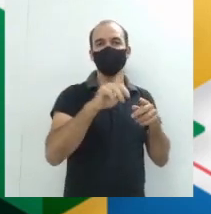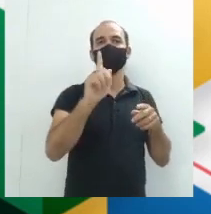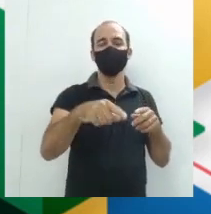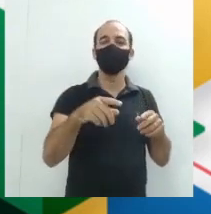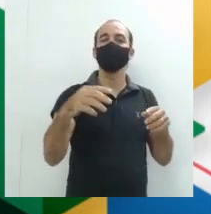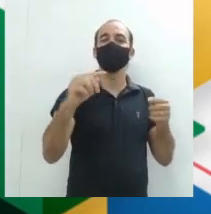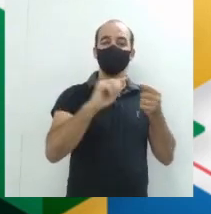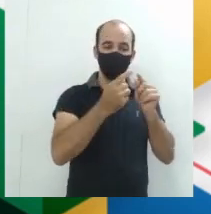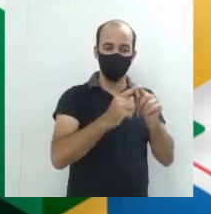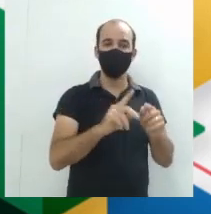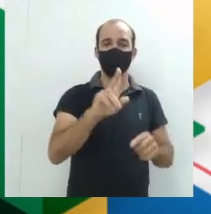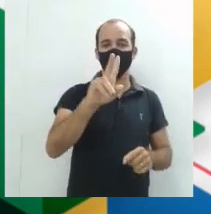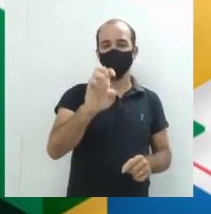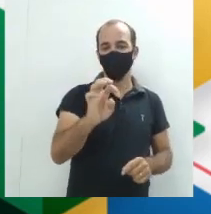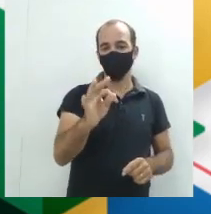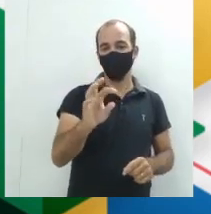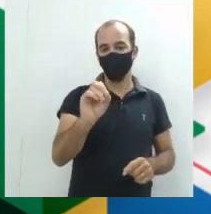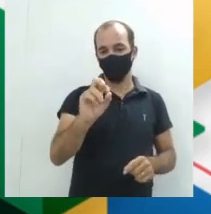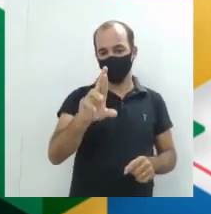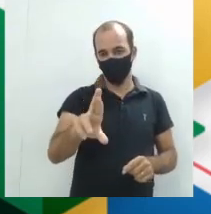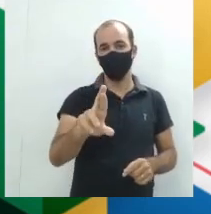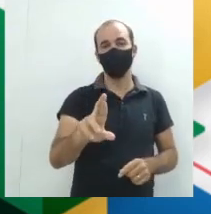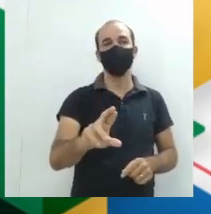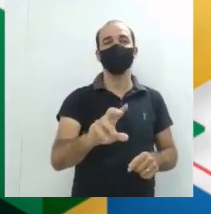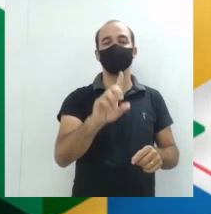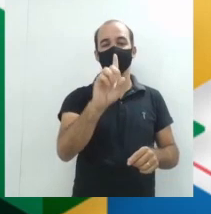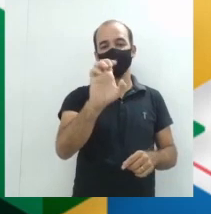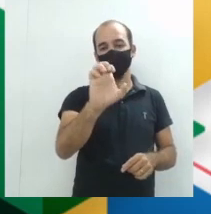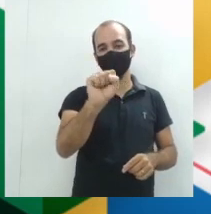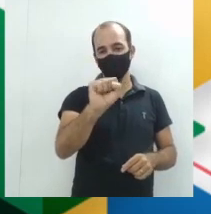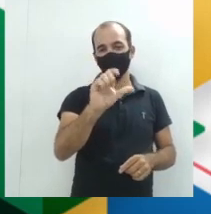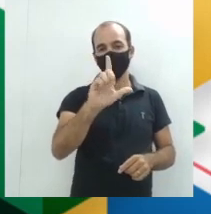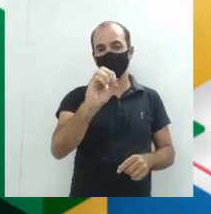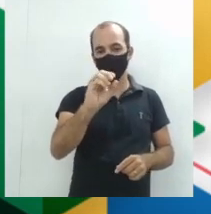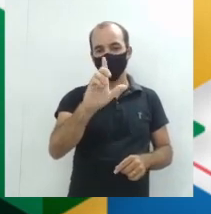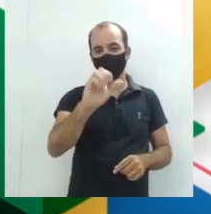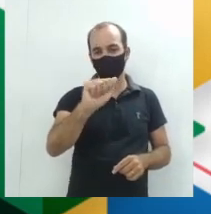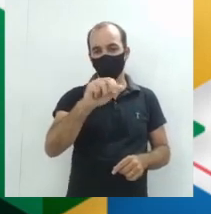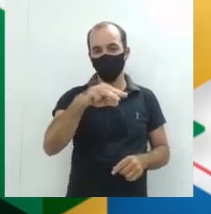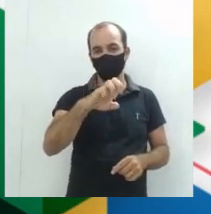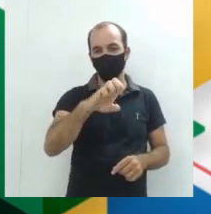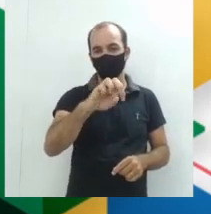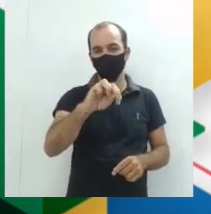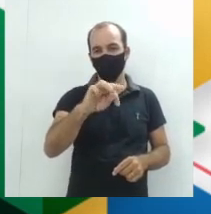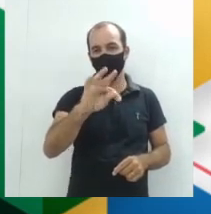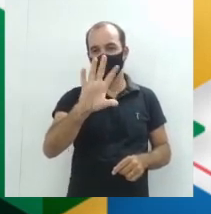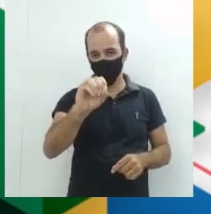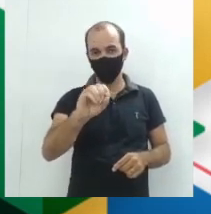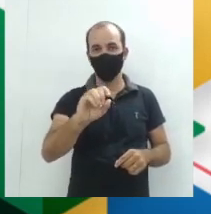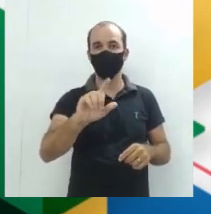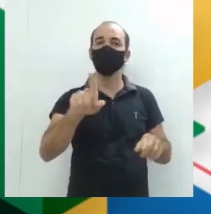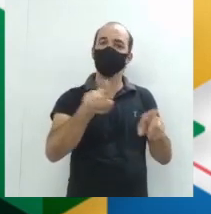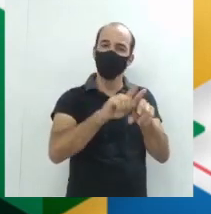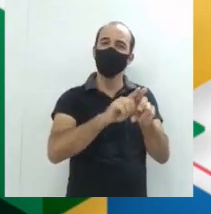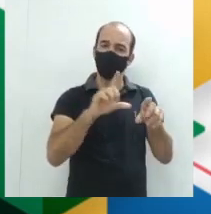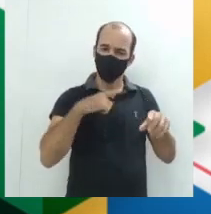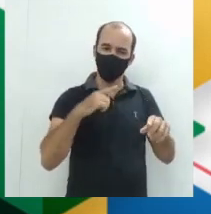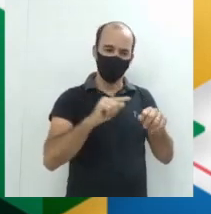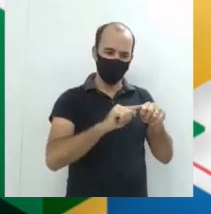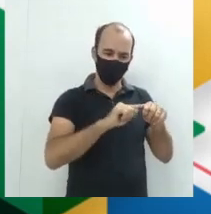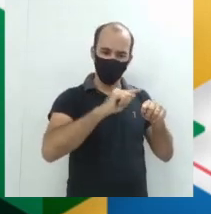vetor deslocamento. Atentem para o fato, gente. ΔS representa o